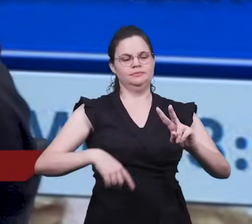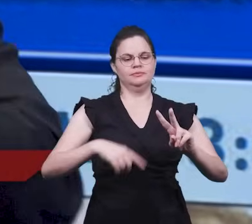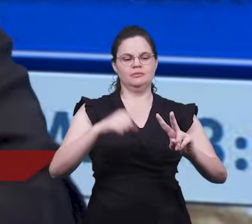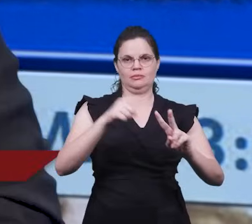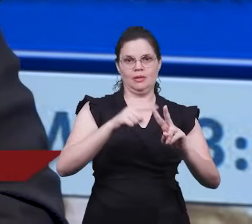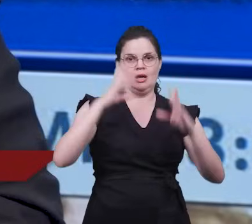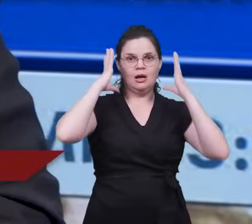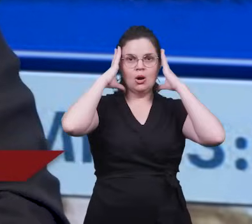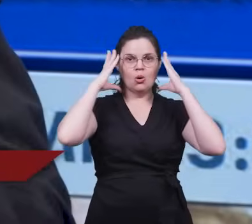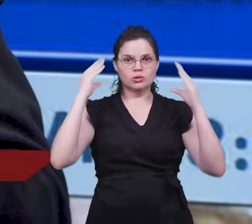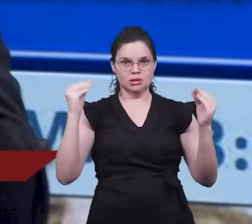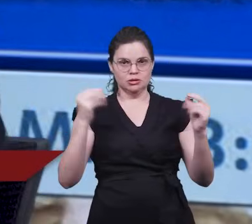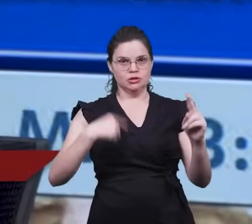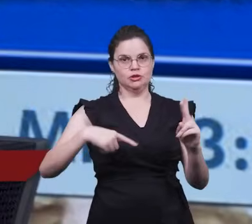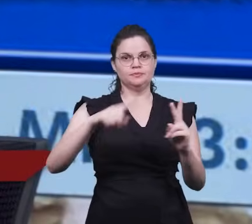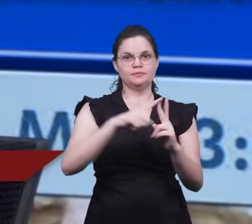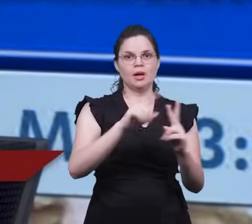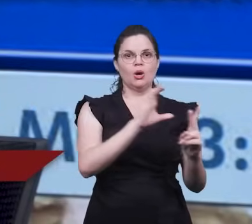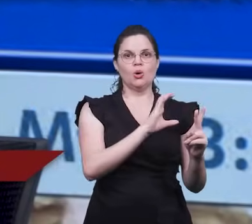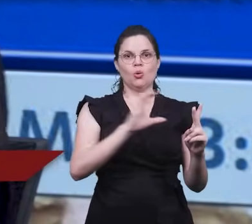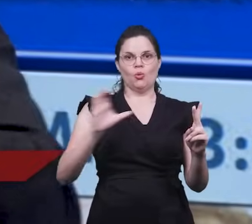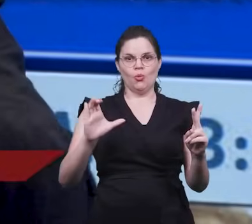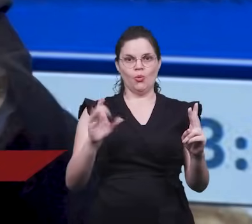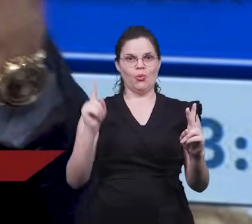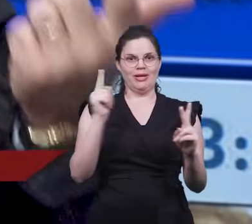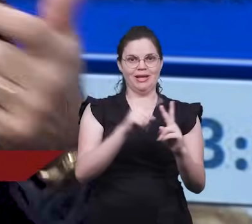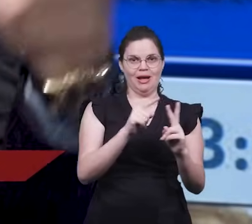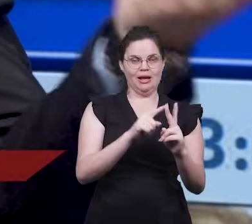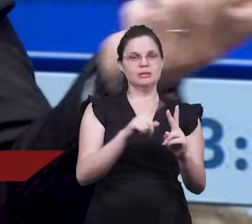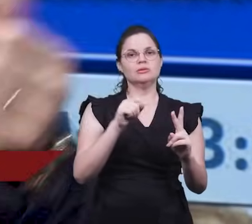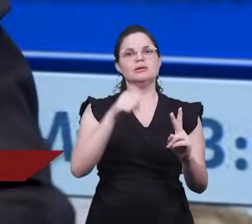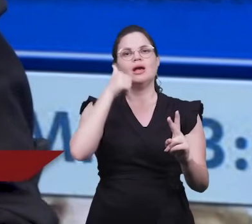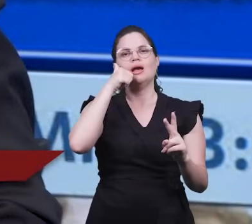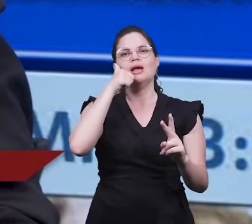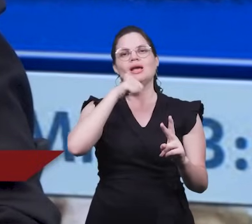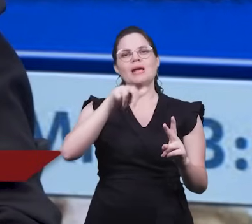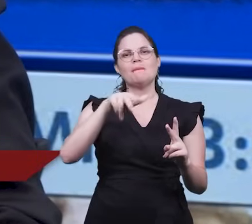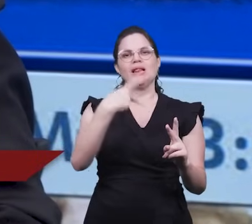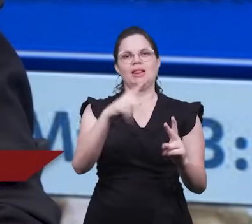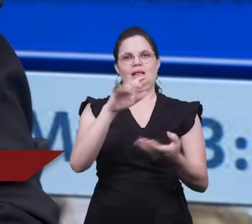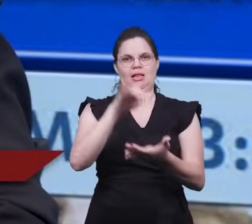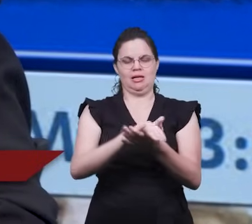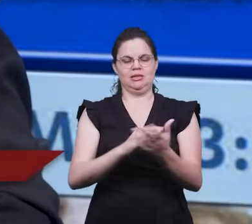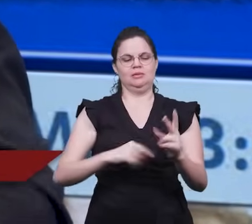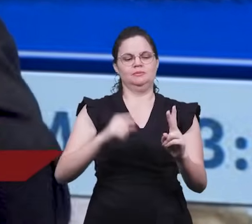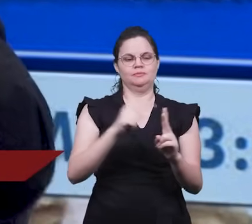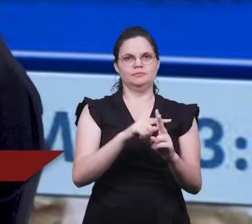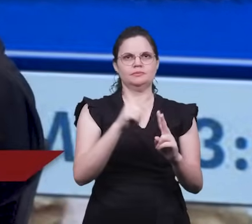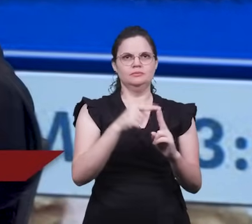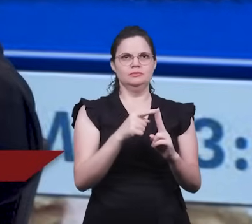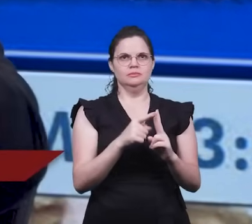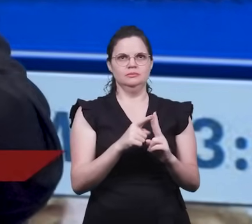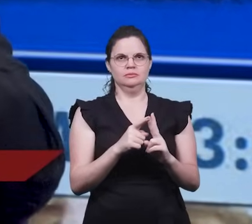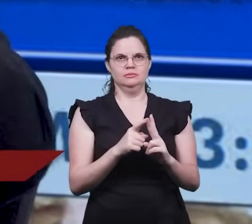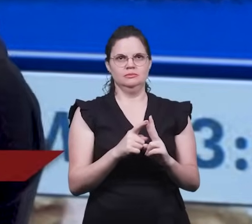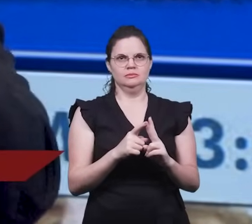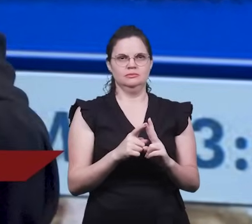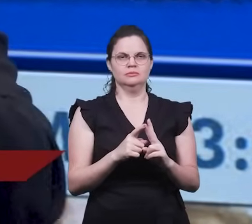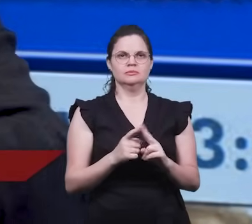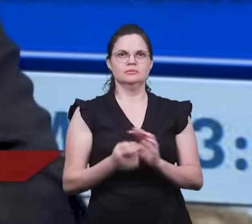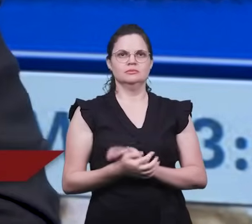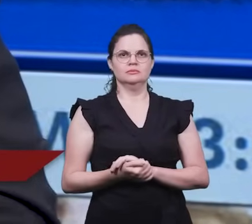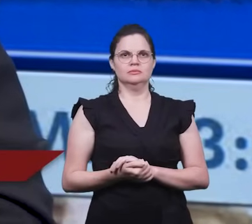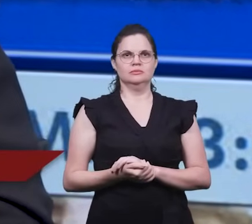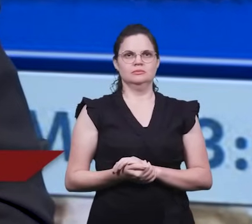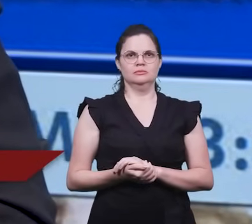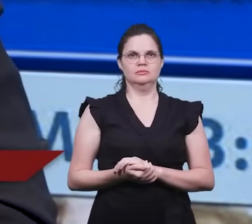era cunhado dele também, casado com a irmã dele. O outro era ele casado com a irmã do Magêncio. Em 324 ele